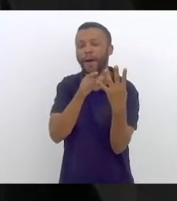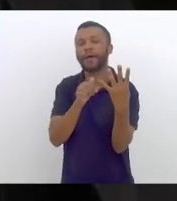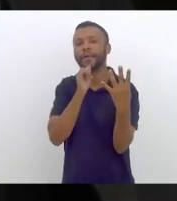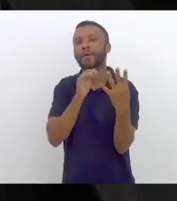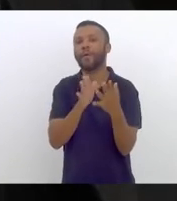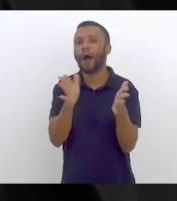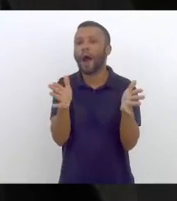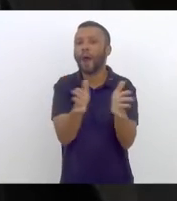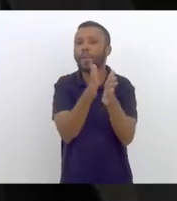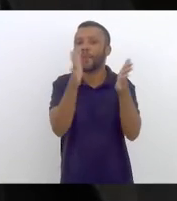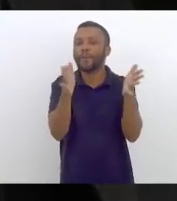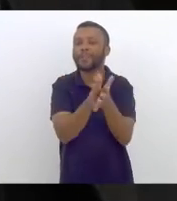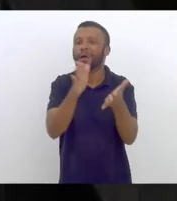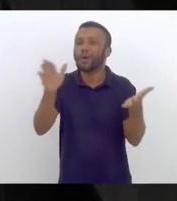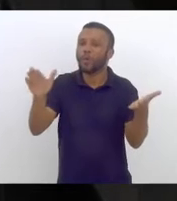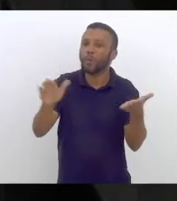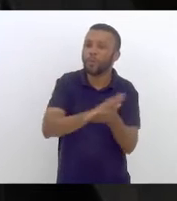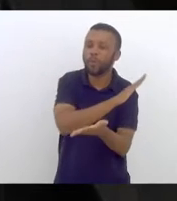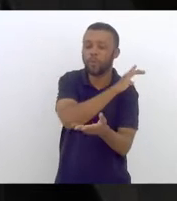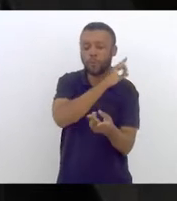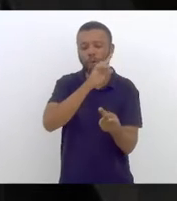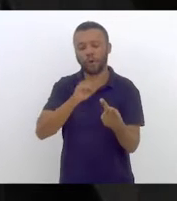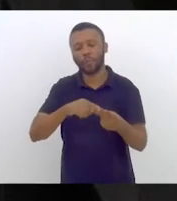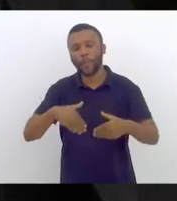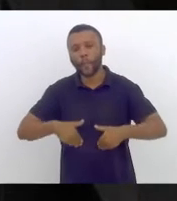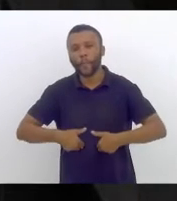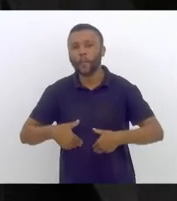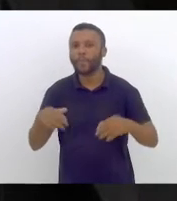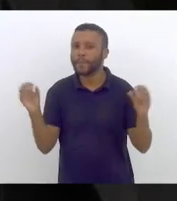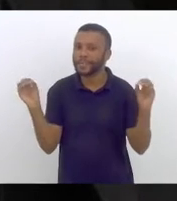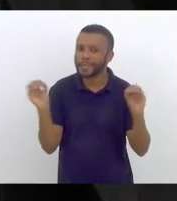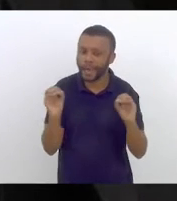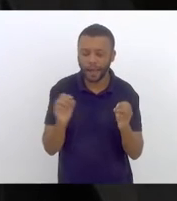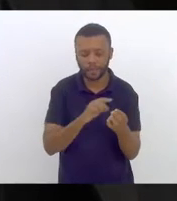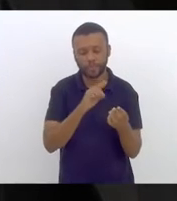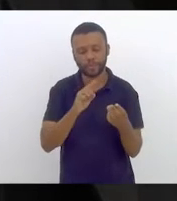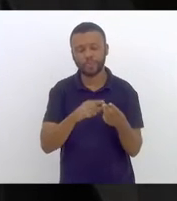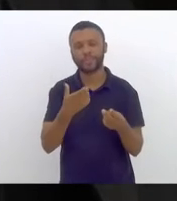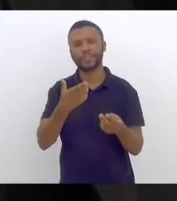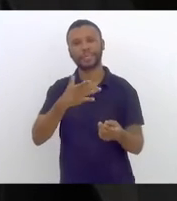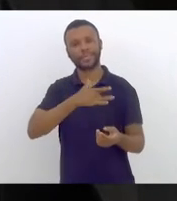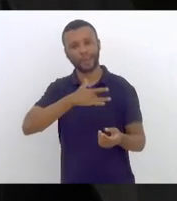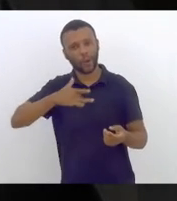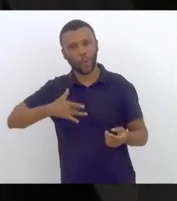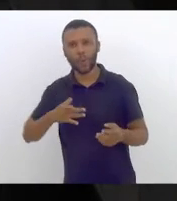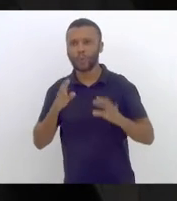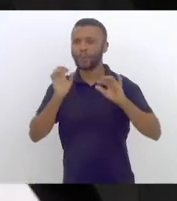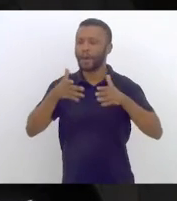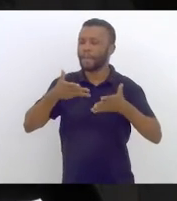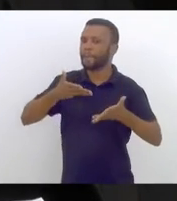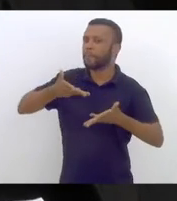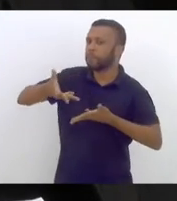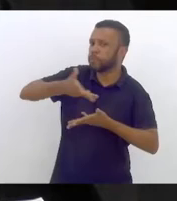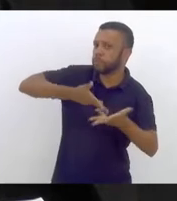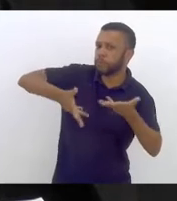da pobreza, fome zero, boa saúde e bem-estar e educação de qualidade. Ora, a